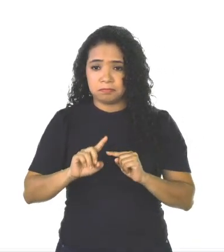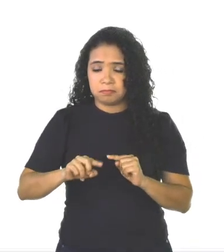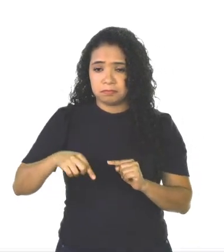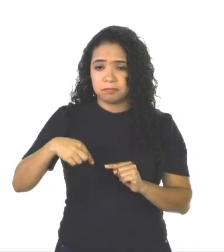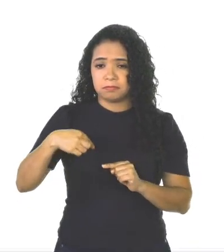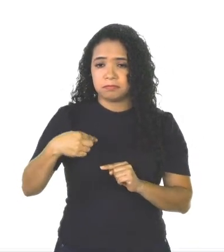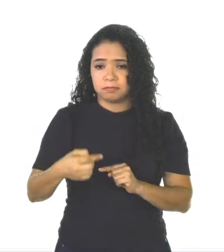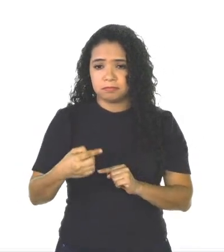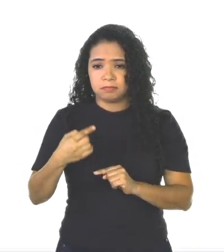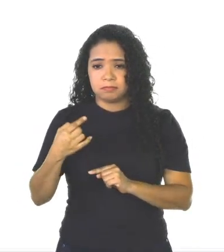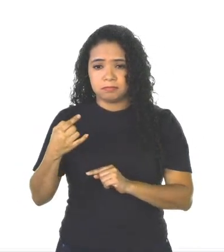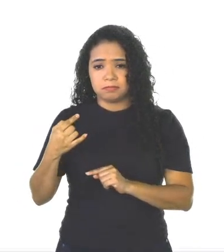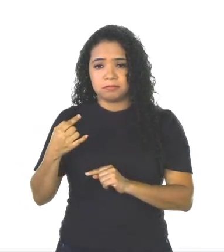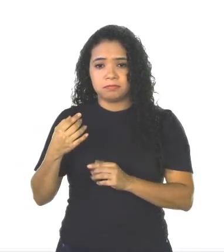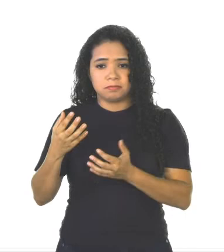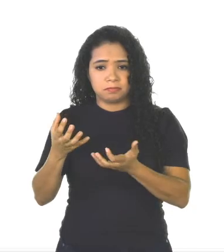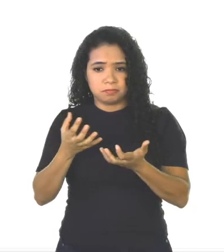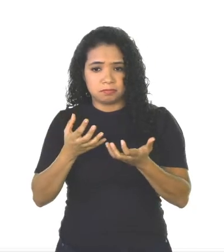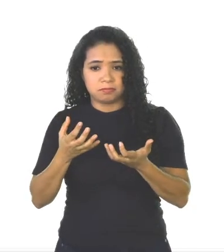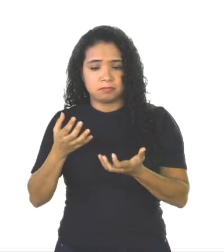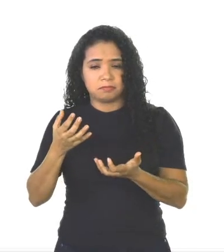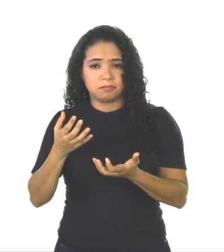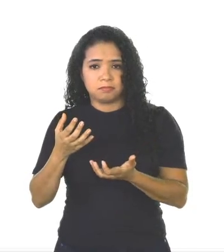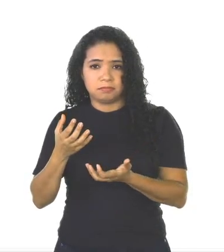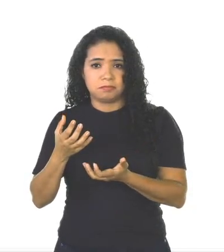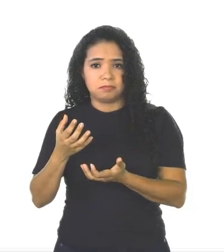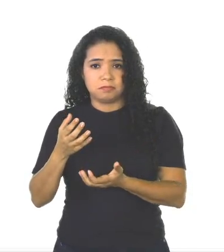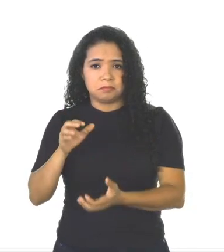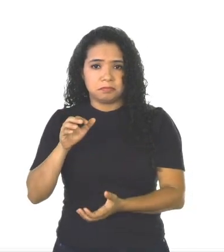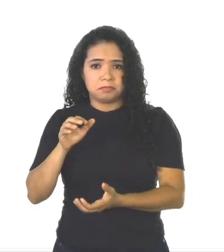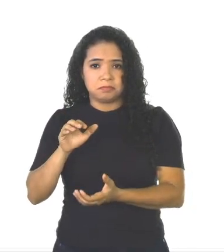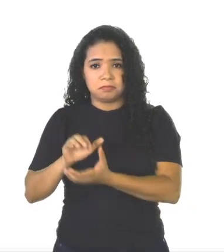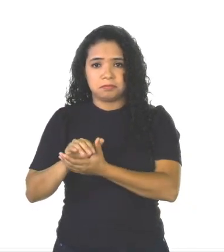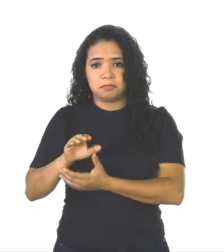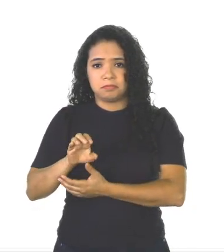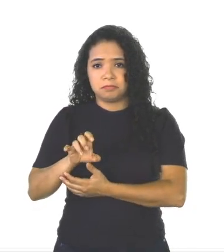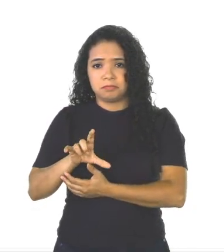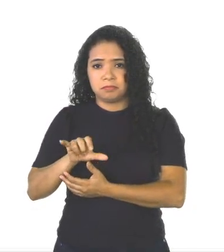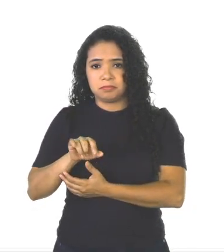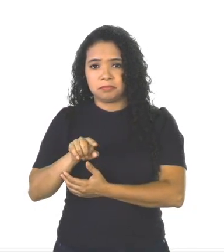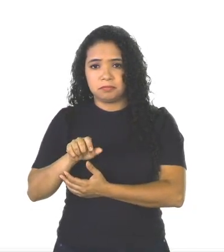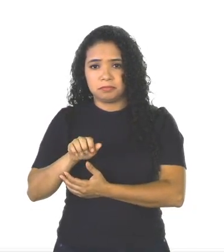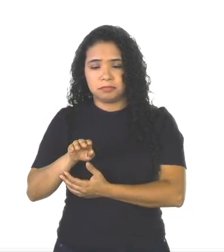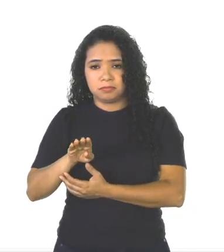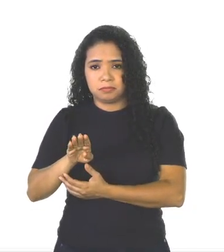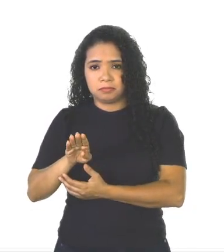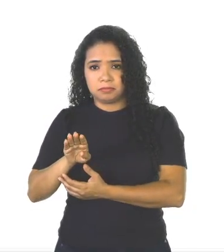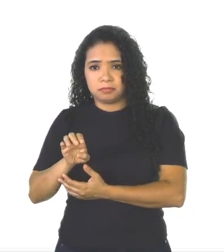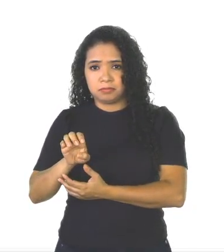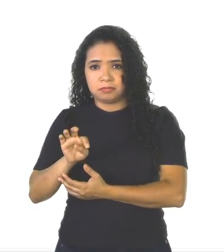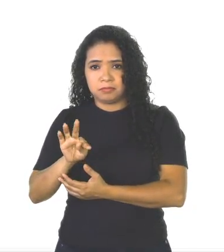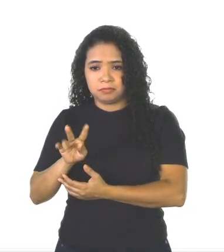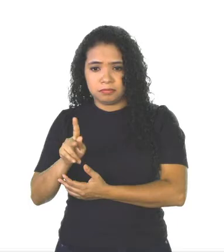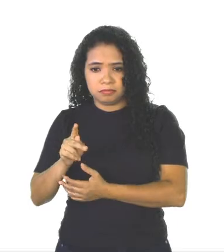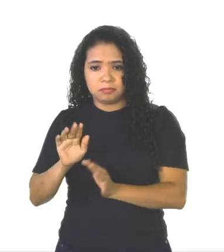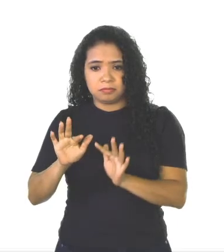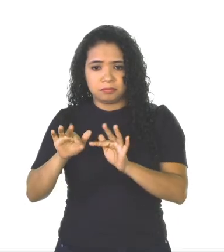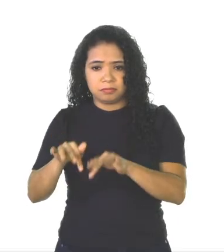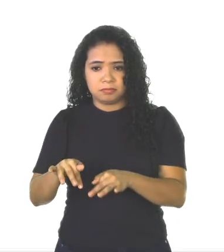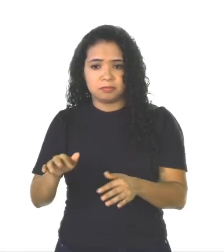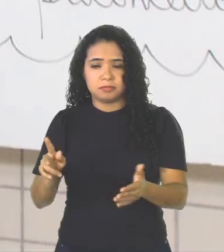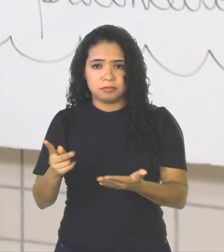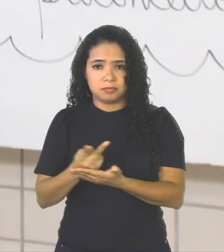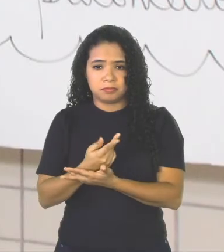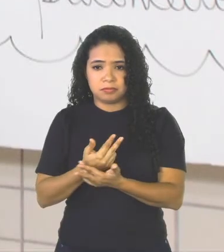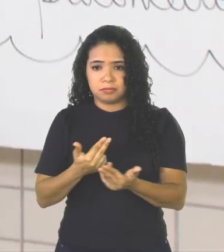vai se interessar, né, pela Elizabeth, e aí nesse interesse deles dois, até eles terminarem juntos, vai acontecer muita